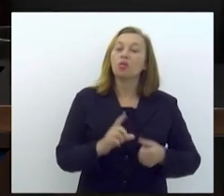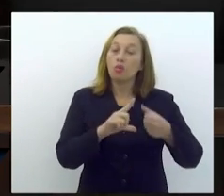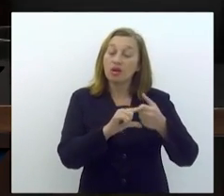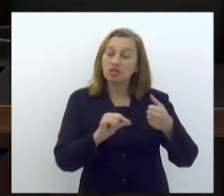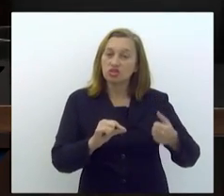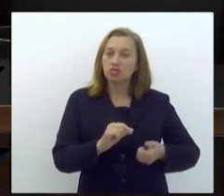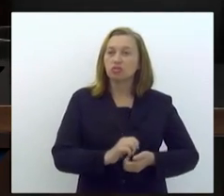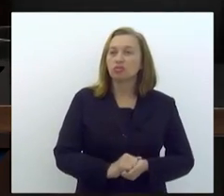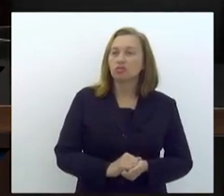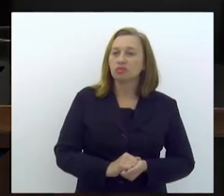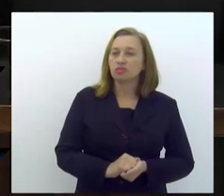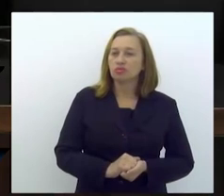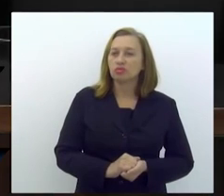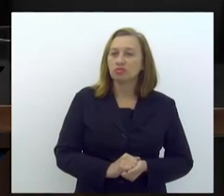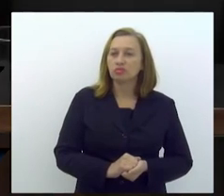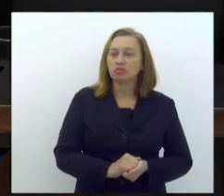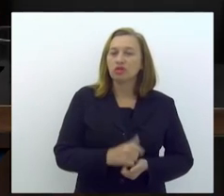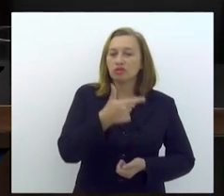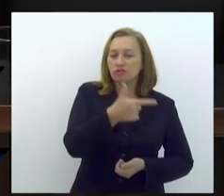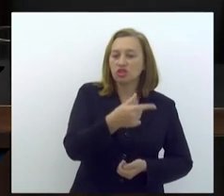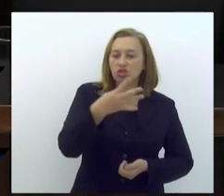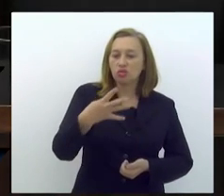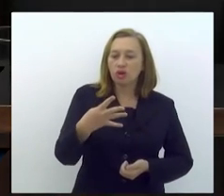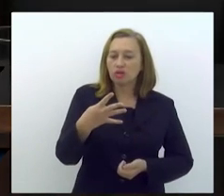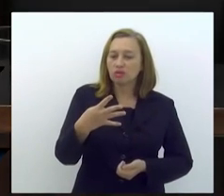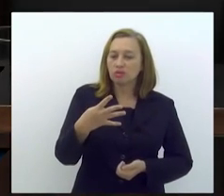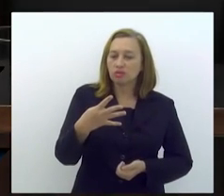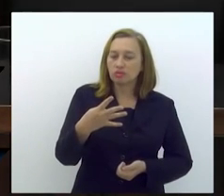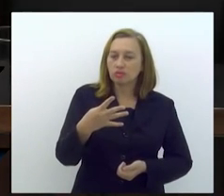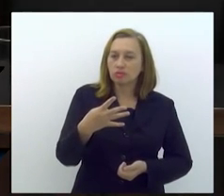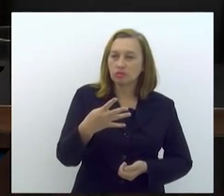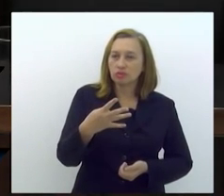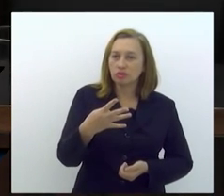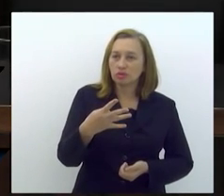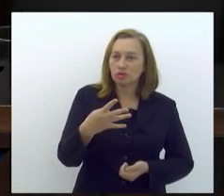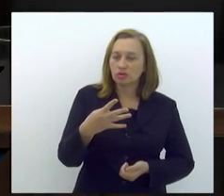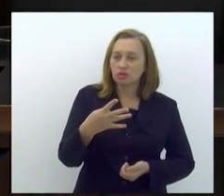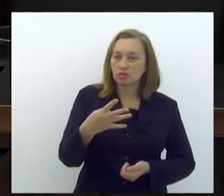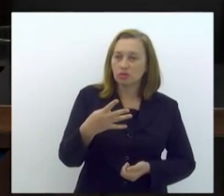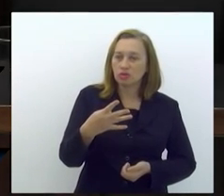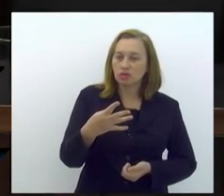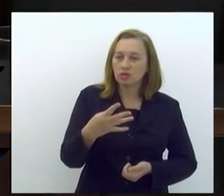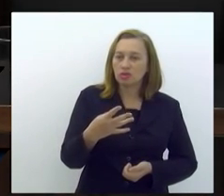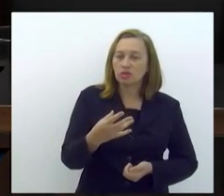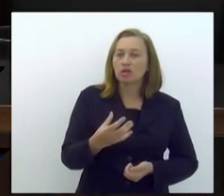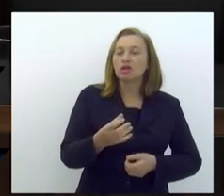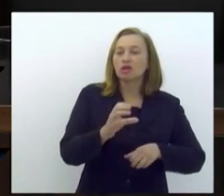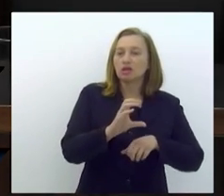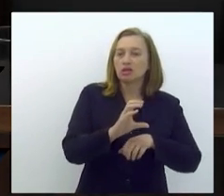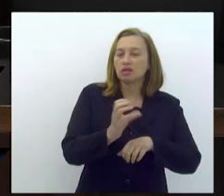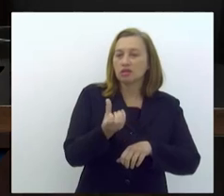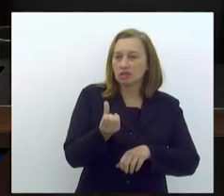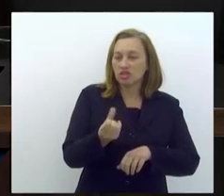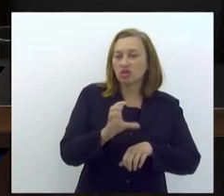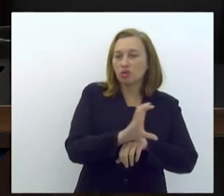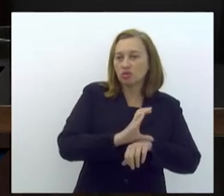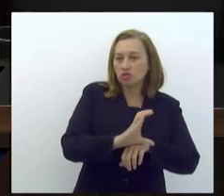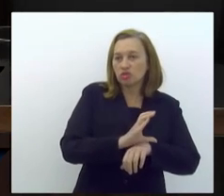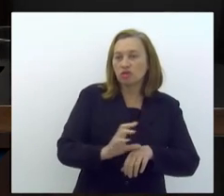artigo 24 sexto da Constituição Federal